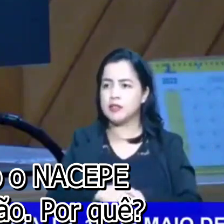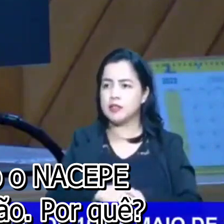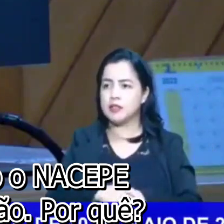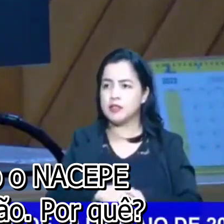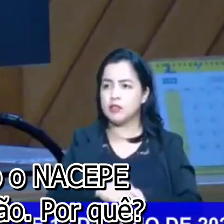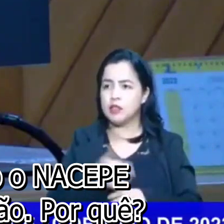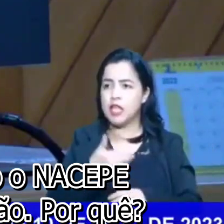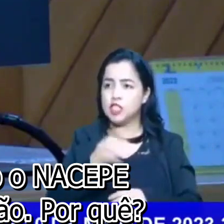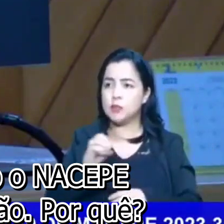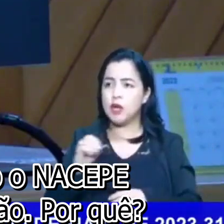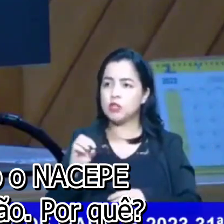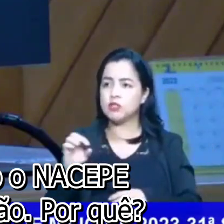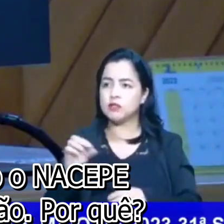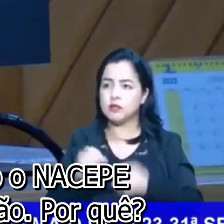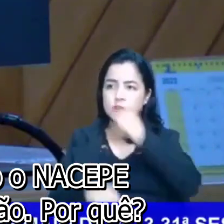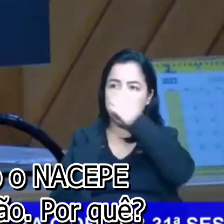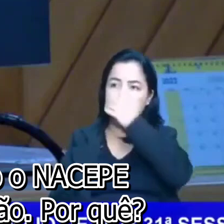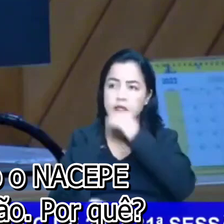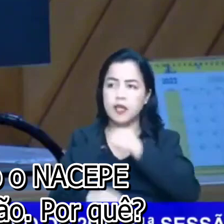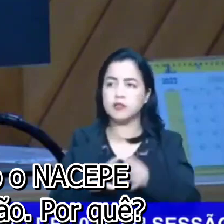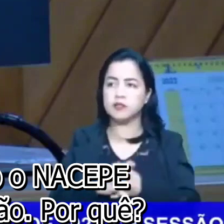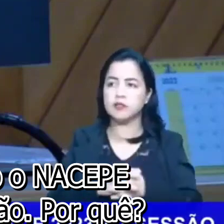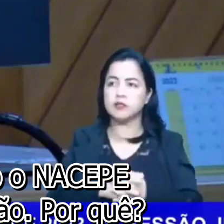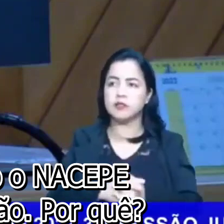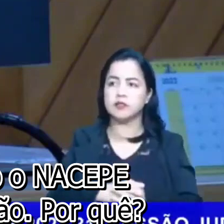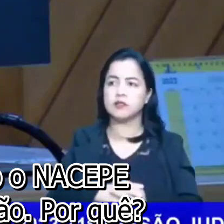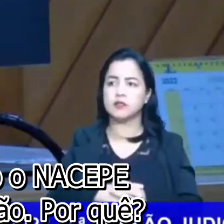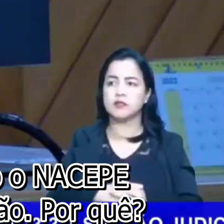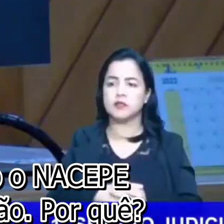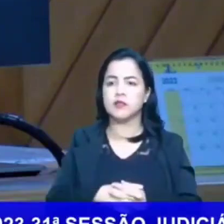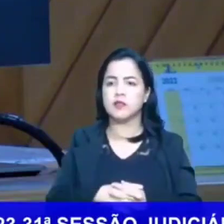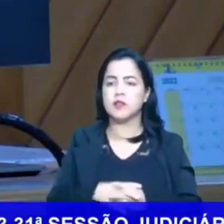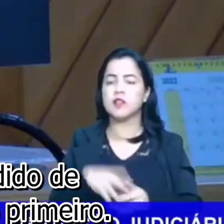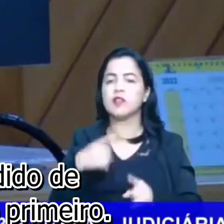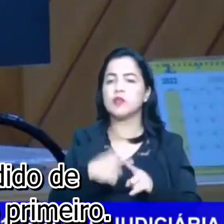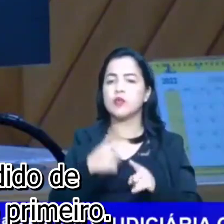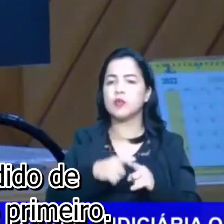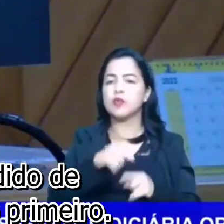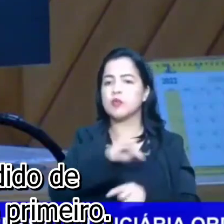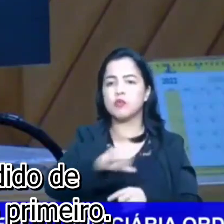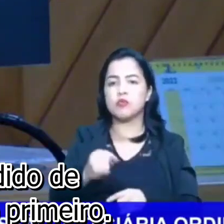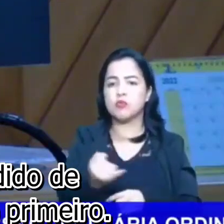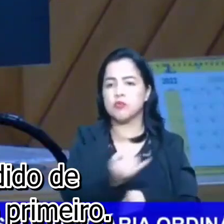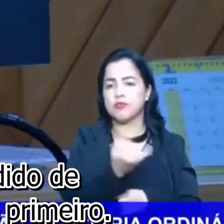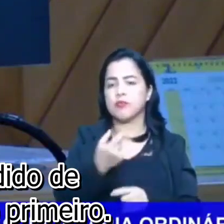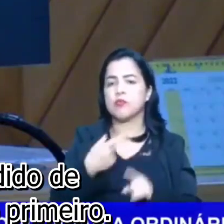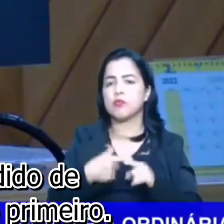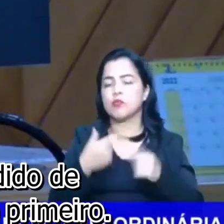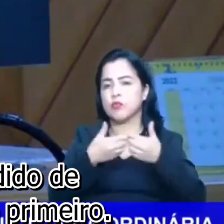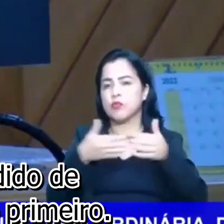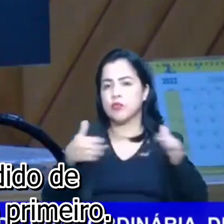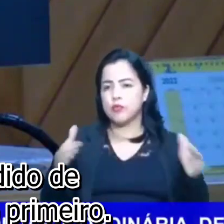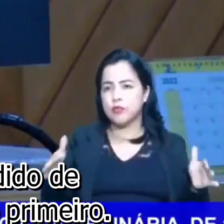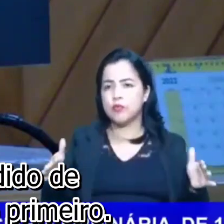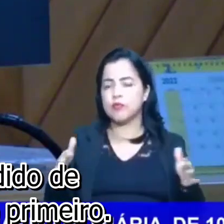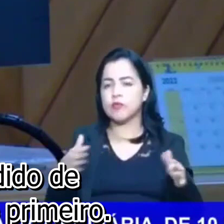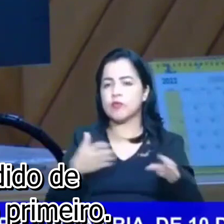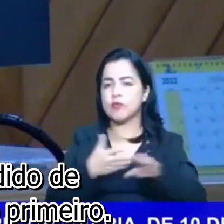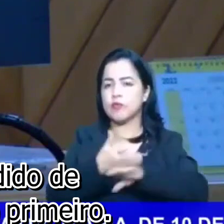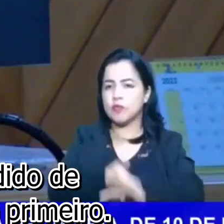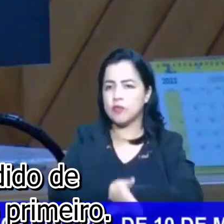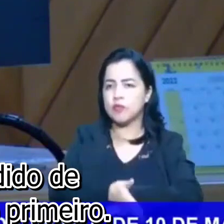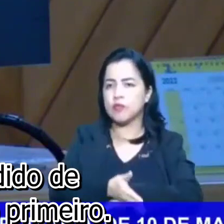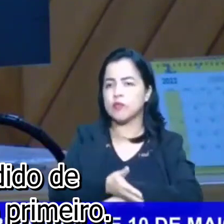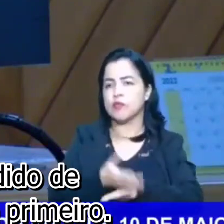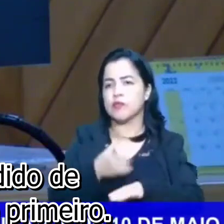NACEP quanto o Ministério Público sugeriam a desaprovação. Por quê? Era para ela ter entrado com pedido